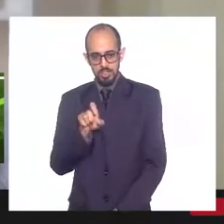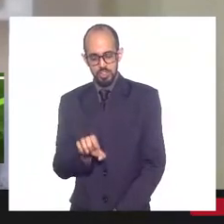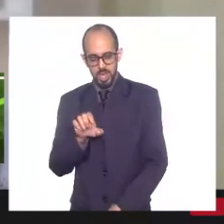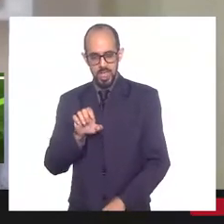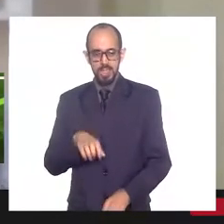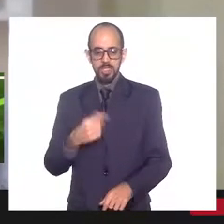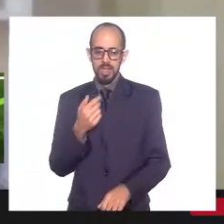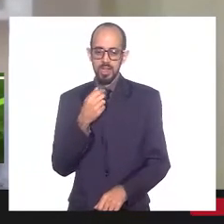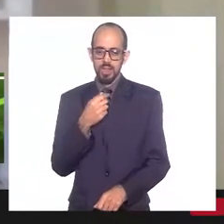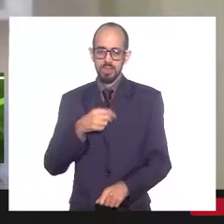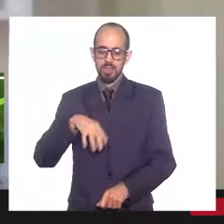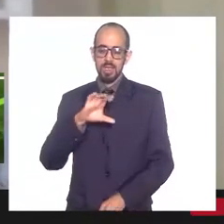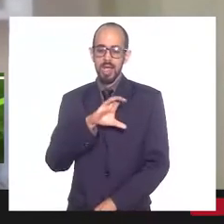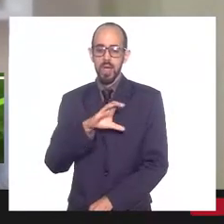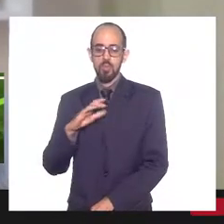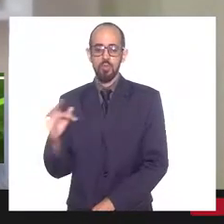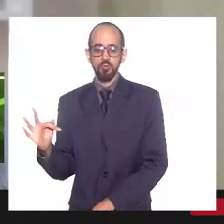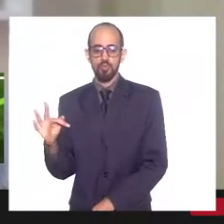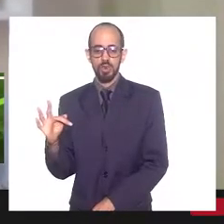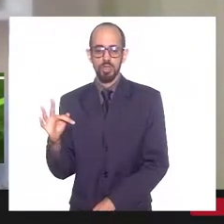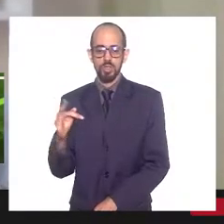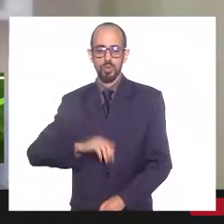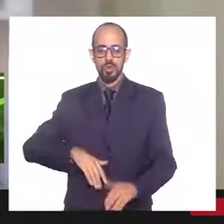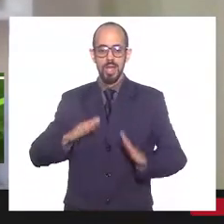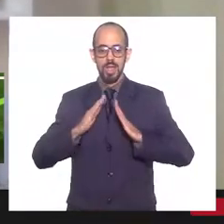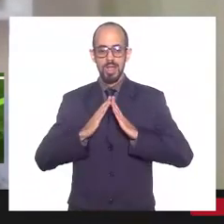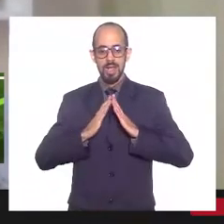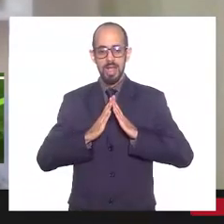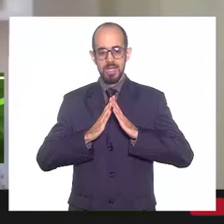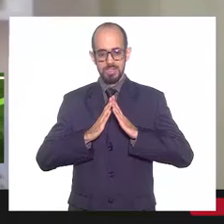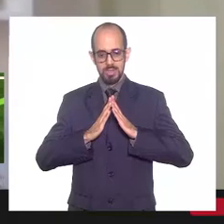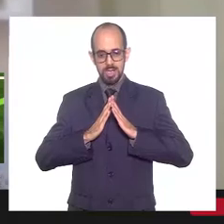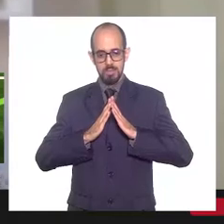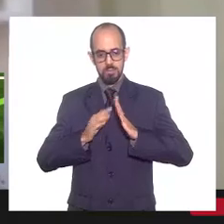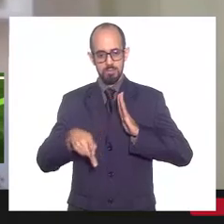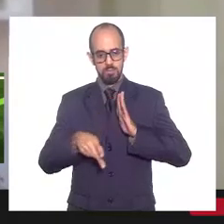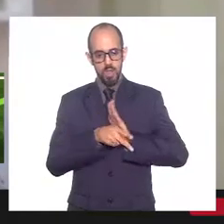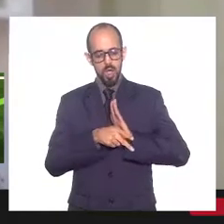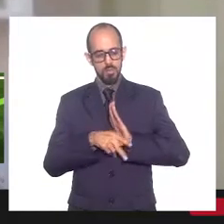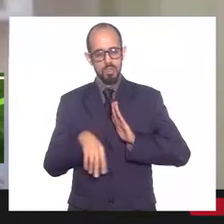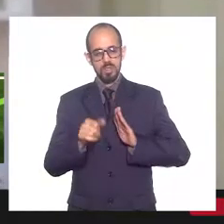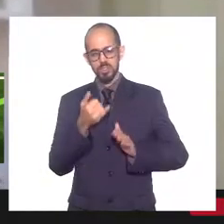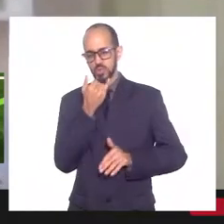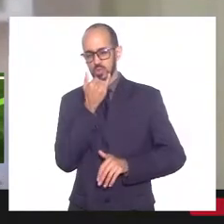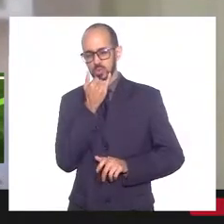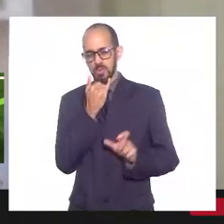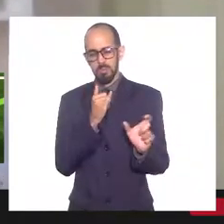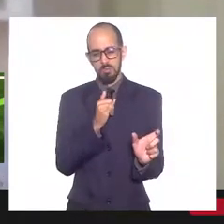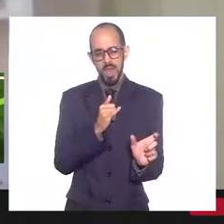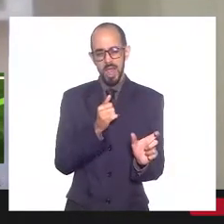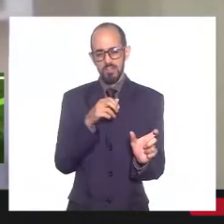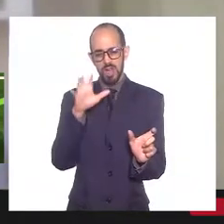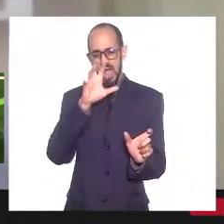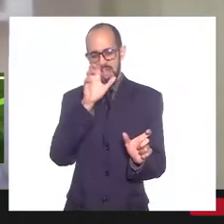Odé ibo em Cabo Frio casa de Oxóssi ibo tendo em minha yalorixá